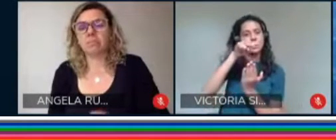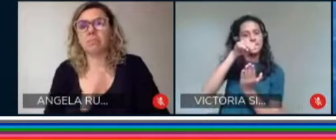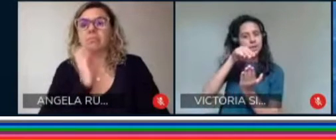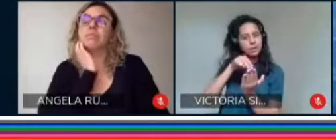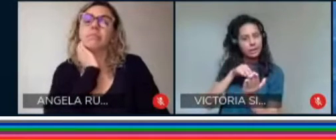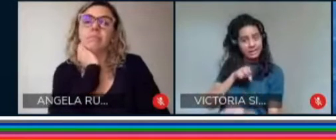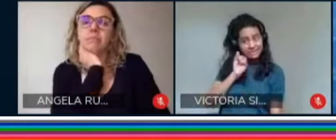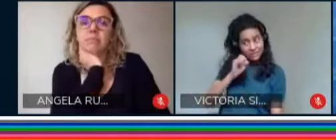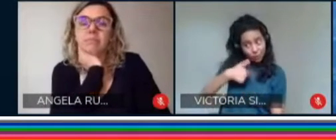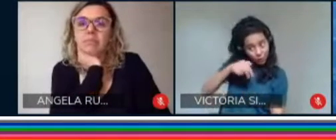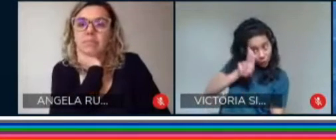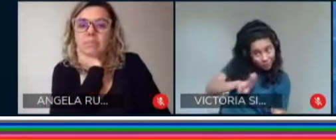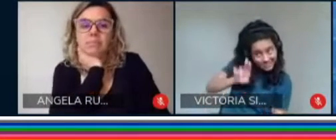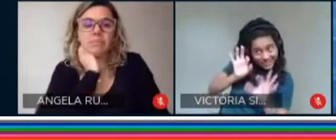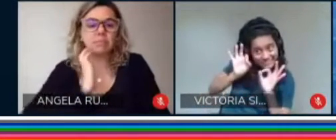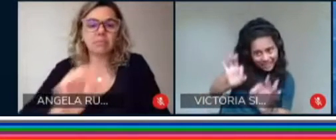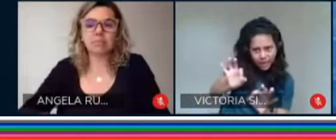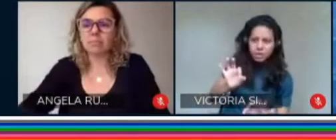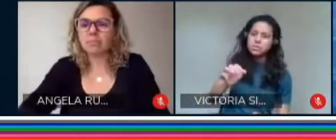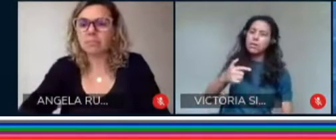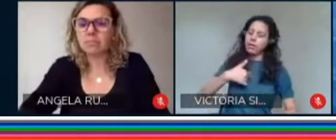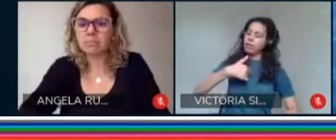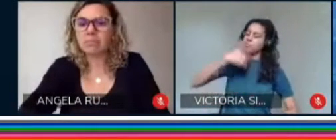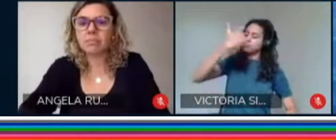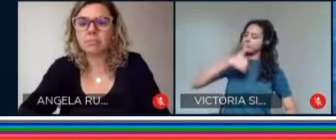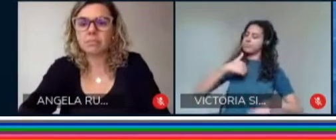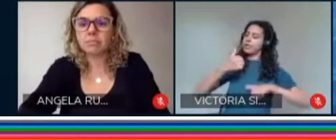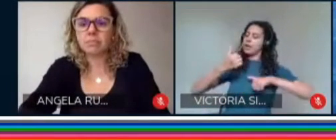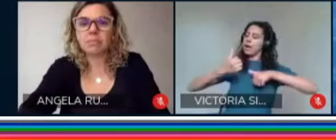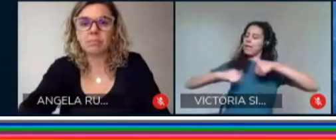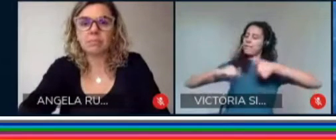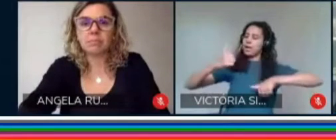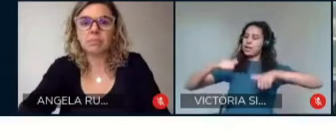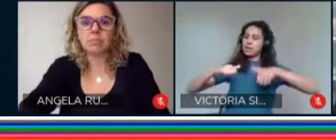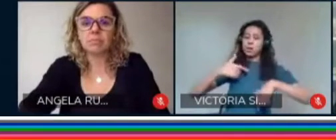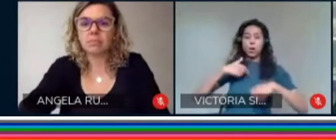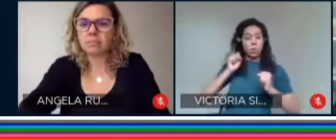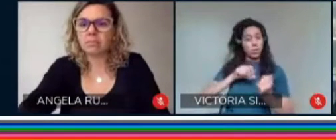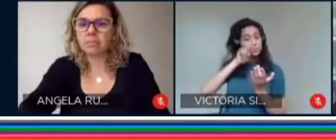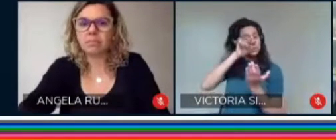decisão posterior. Nem tudo que a gente lê vai ser usado, né?